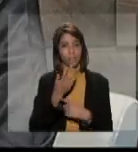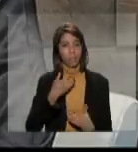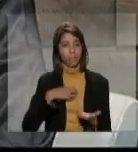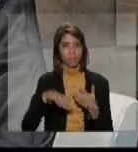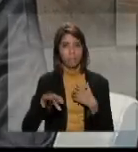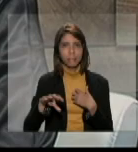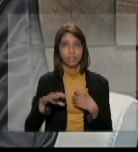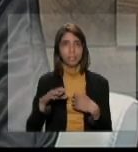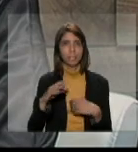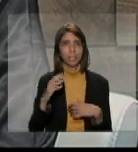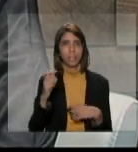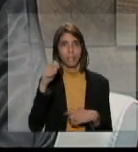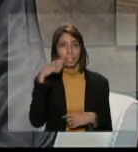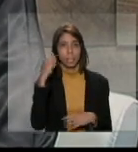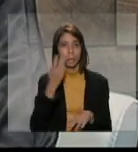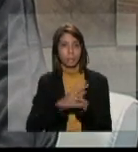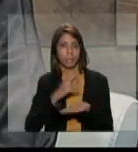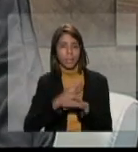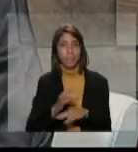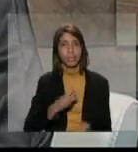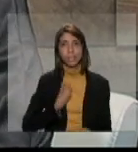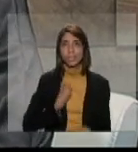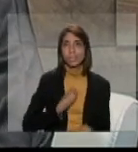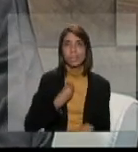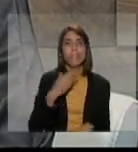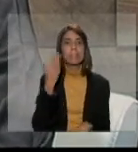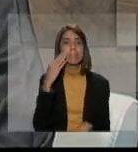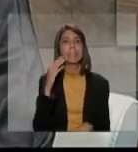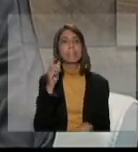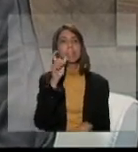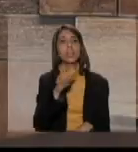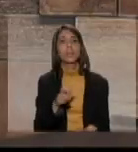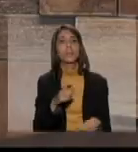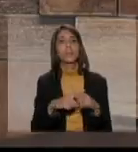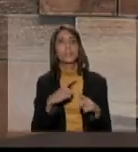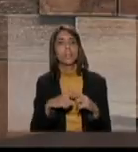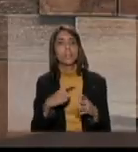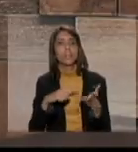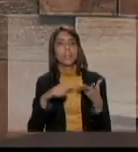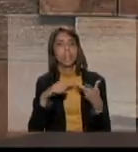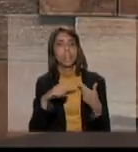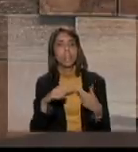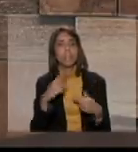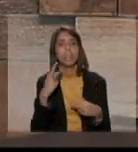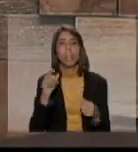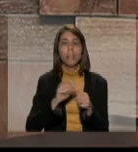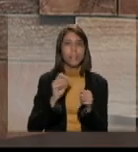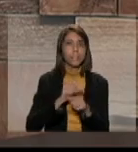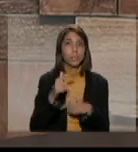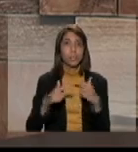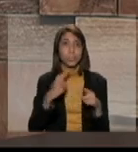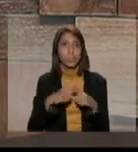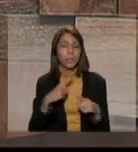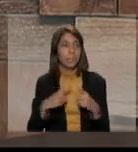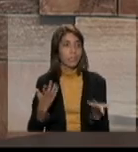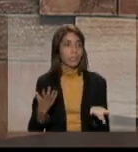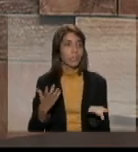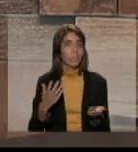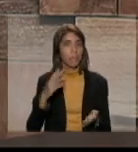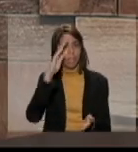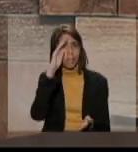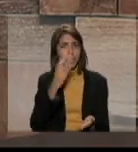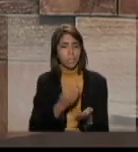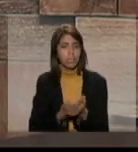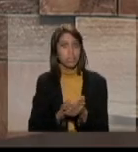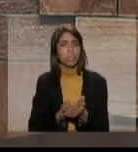da sua profissão eu acho também eu ia ser reserva e assim dá pra isso entender as razões aquela pessoa e fazer se isso acontecer as